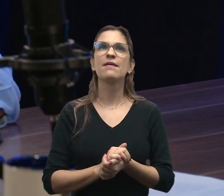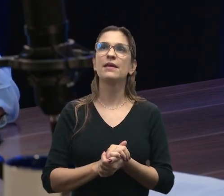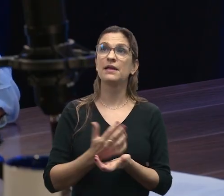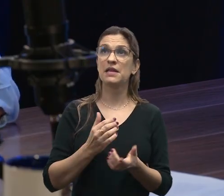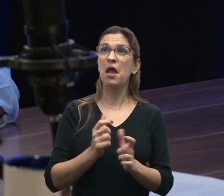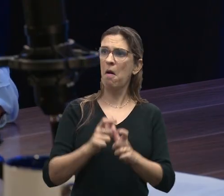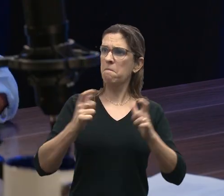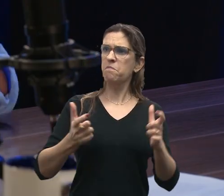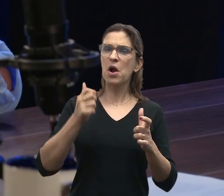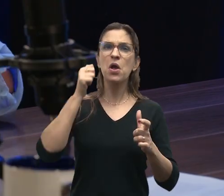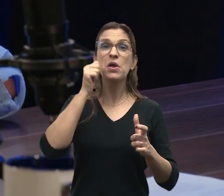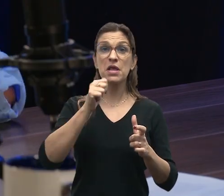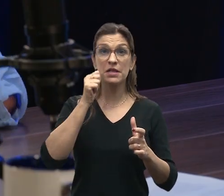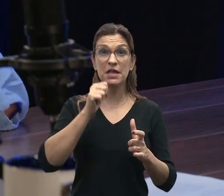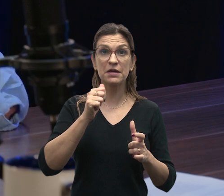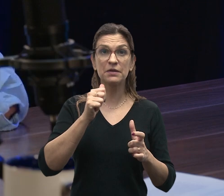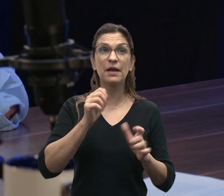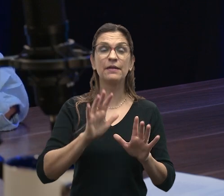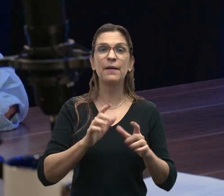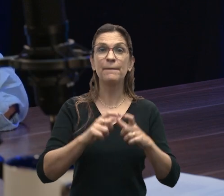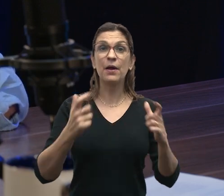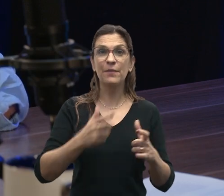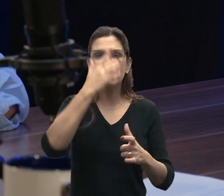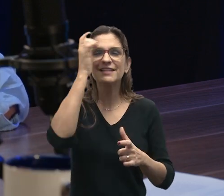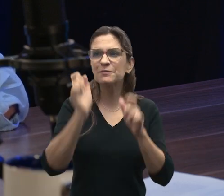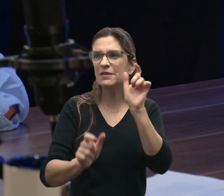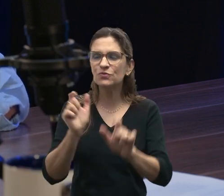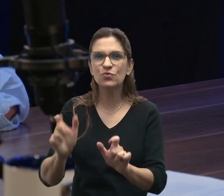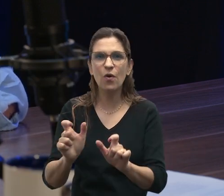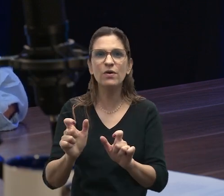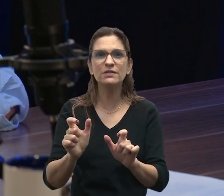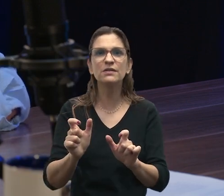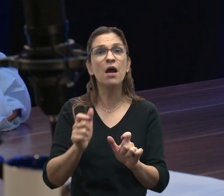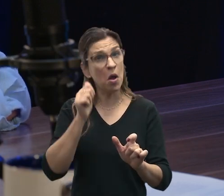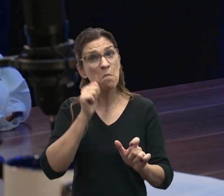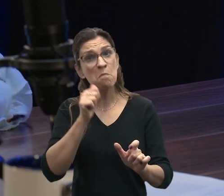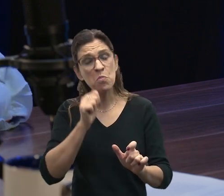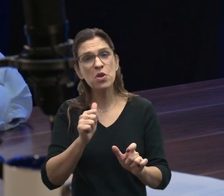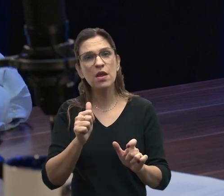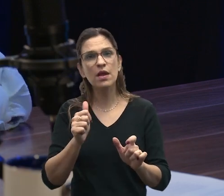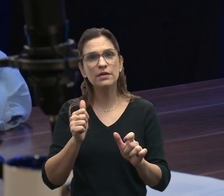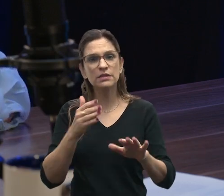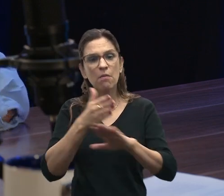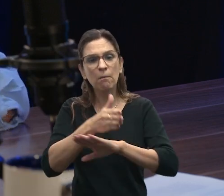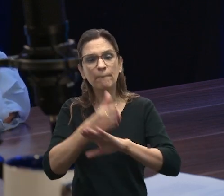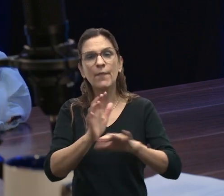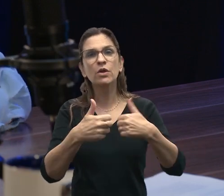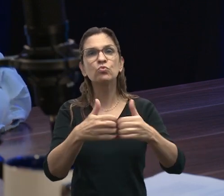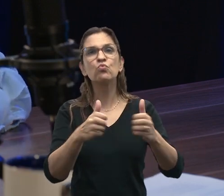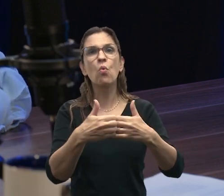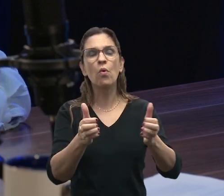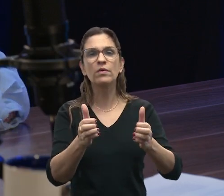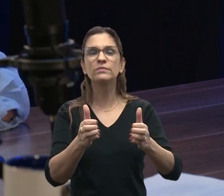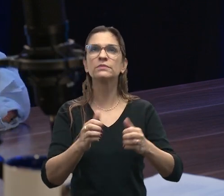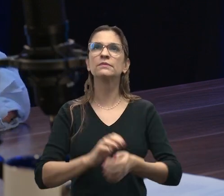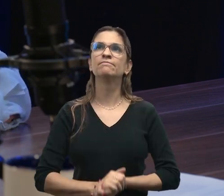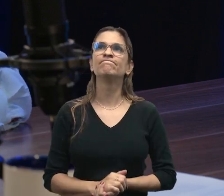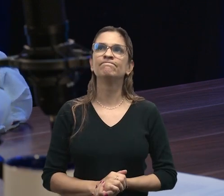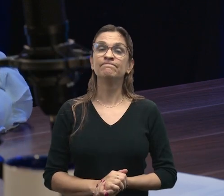usam o transporte coletivo, a maioria das pessoas que usam transporte coletivo são mulheres, né, trazendo essa novidade. Eu falei,